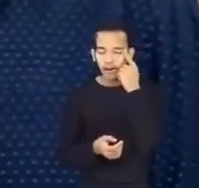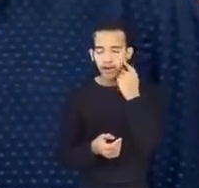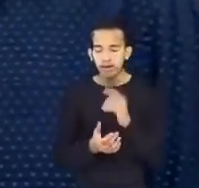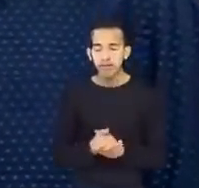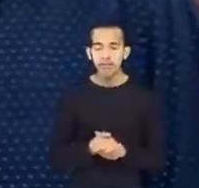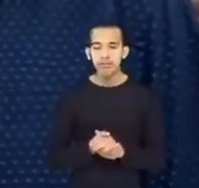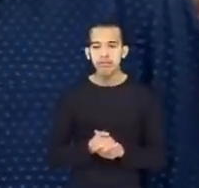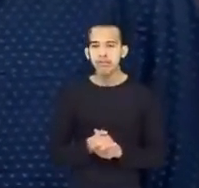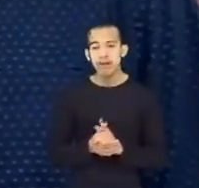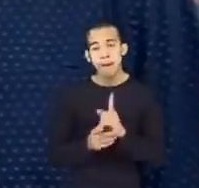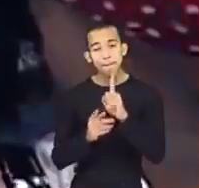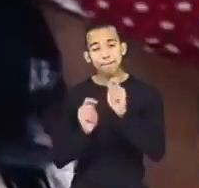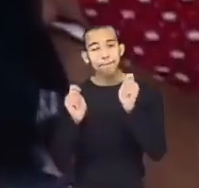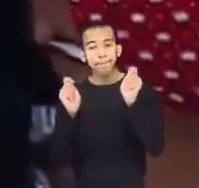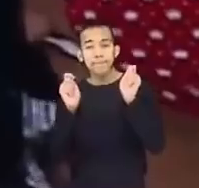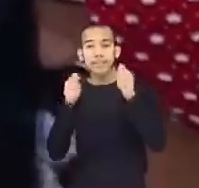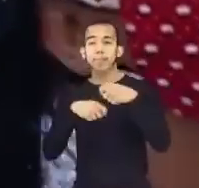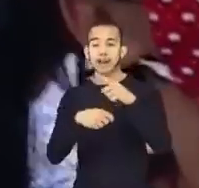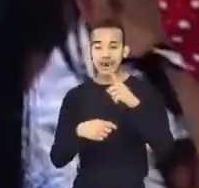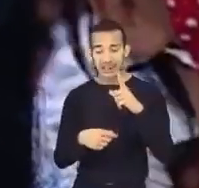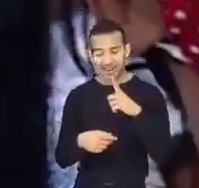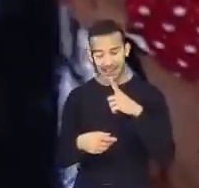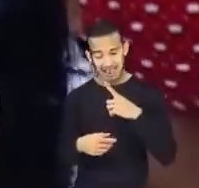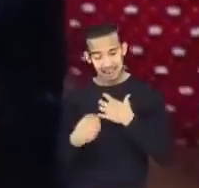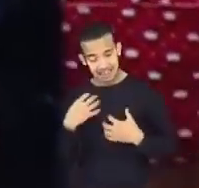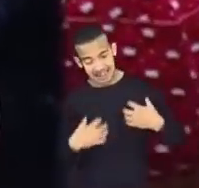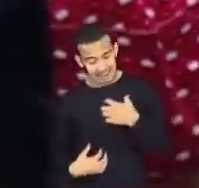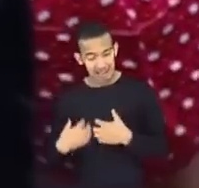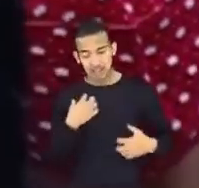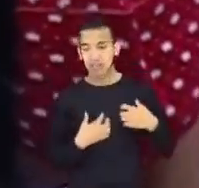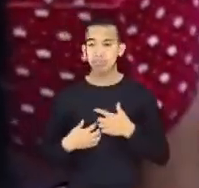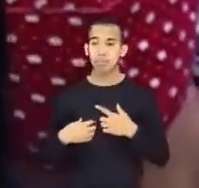A possibilidade de frustração,